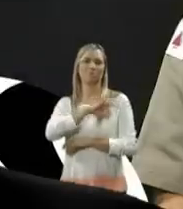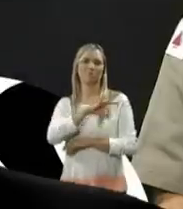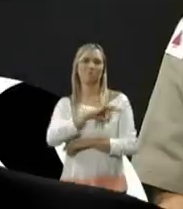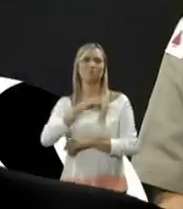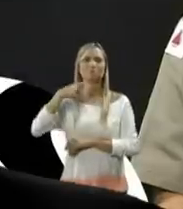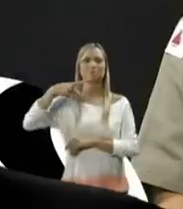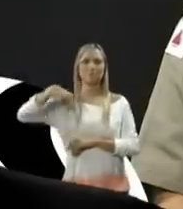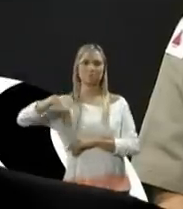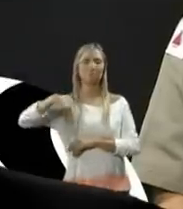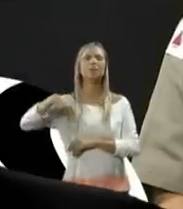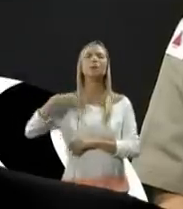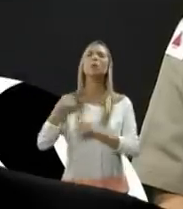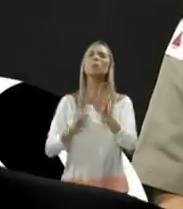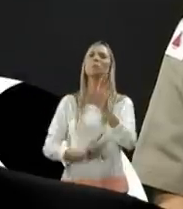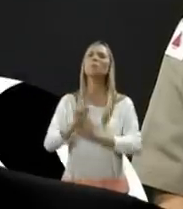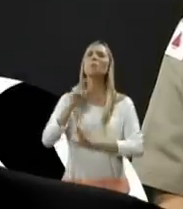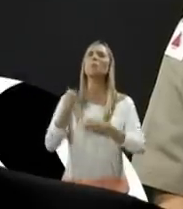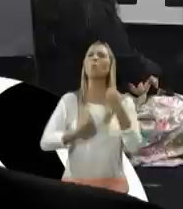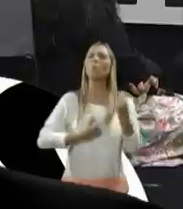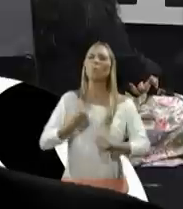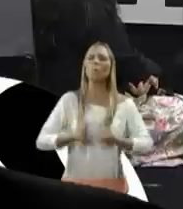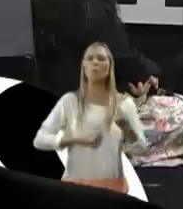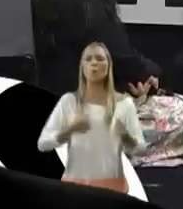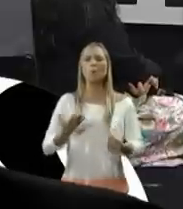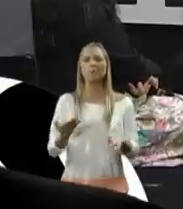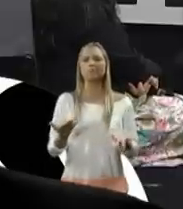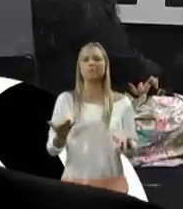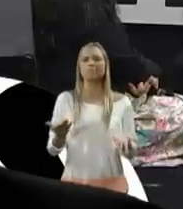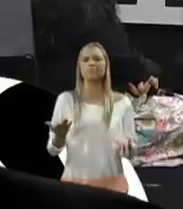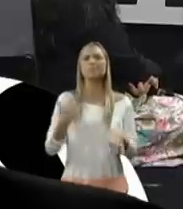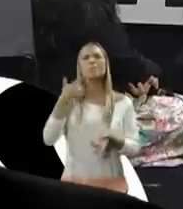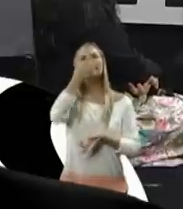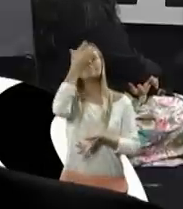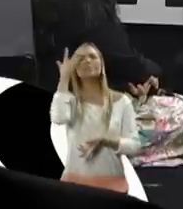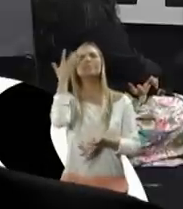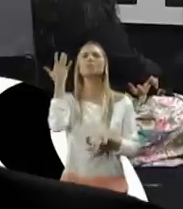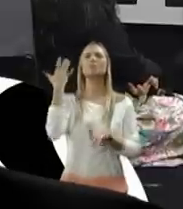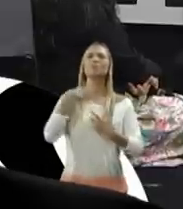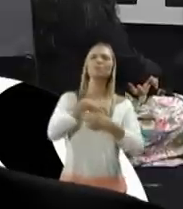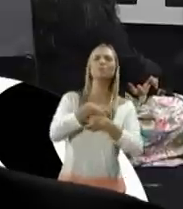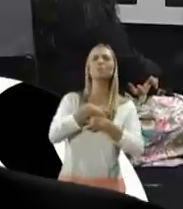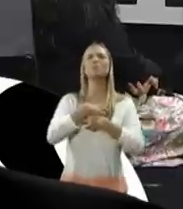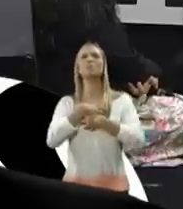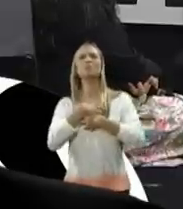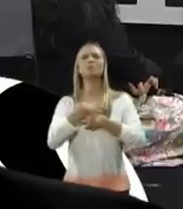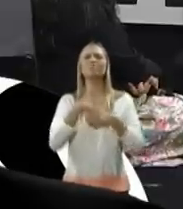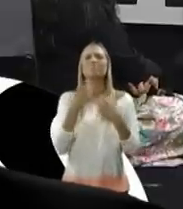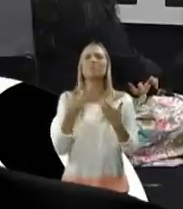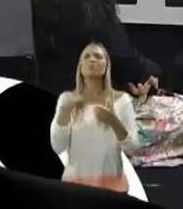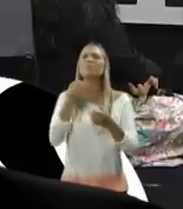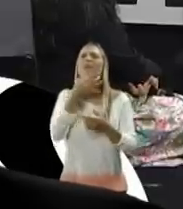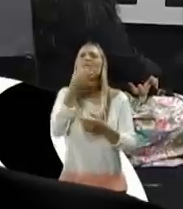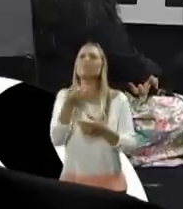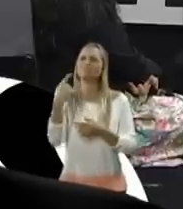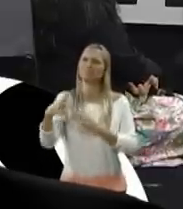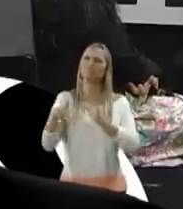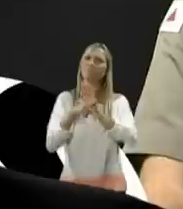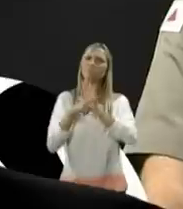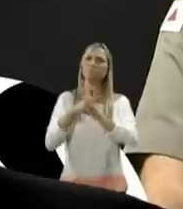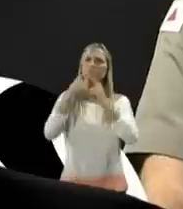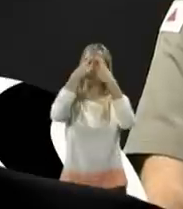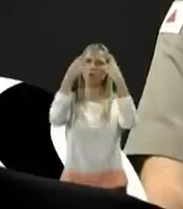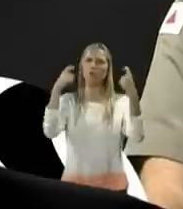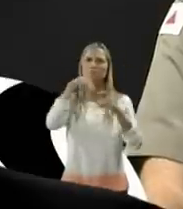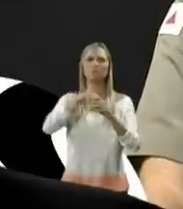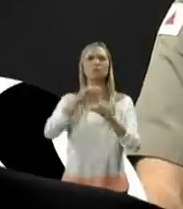que o senhor percebe isso, assim, né, em termos de atitudes e comportamentos, né, a presença dessa violência na sociedade hoje?